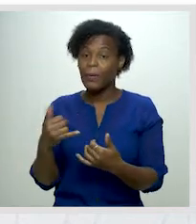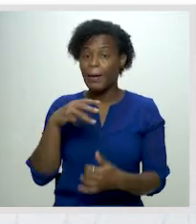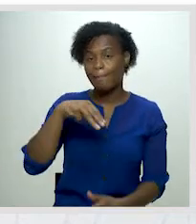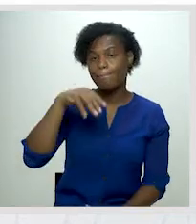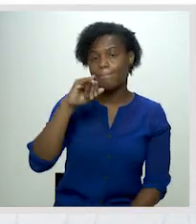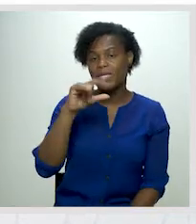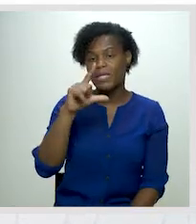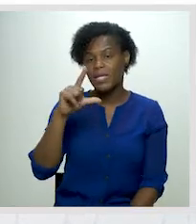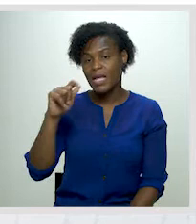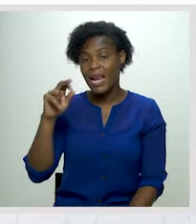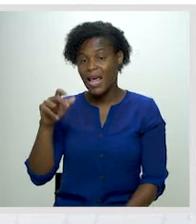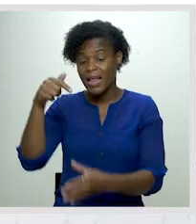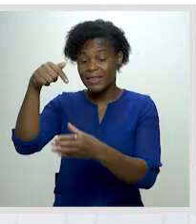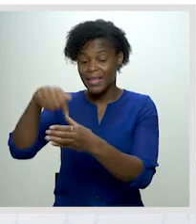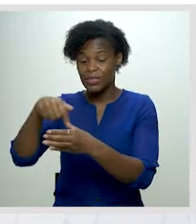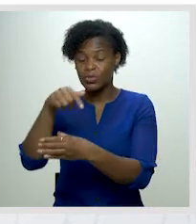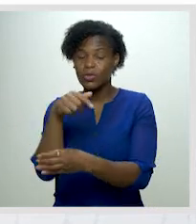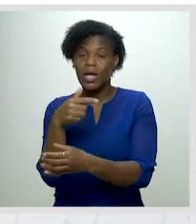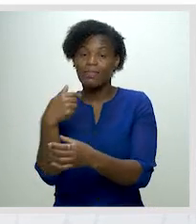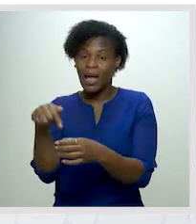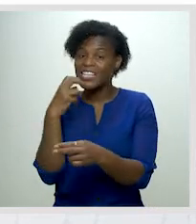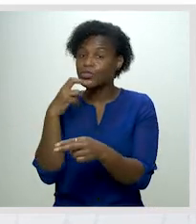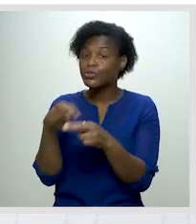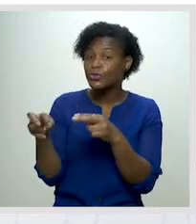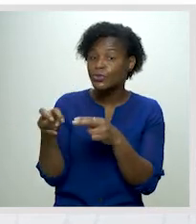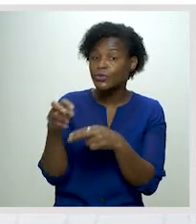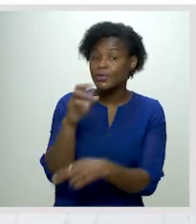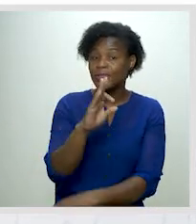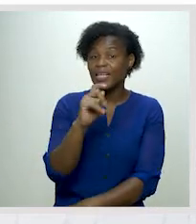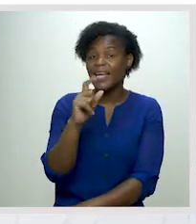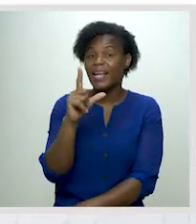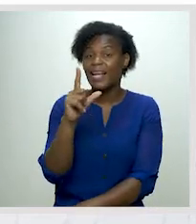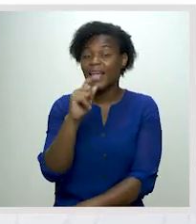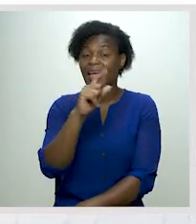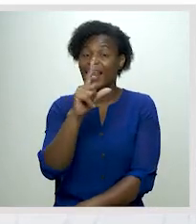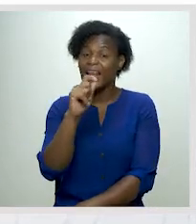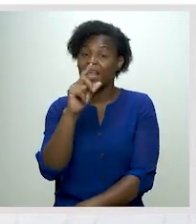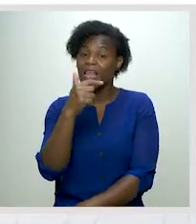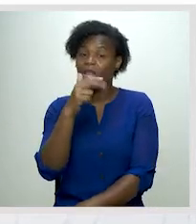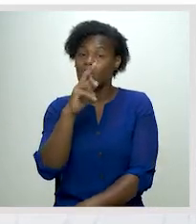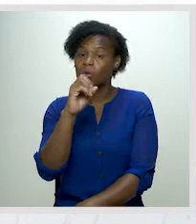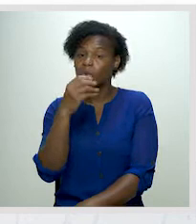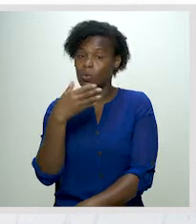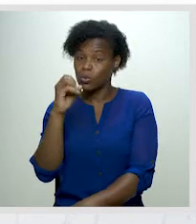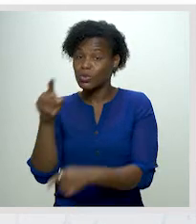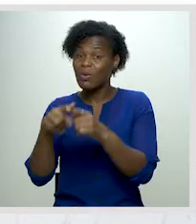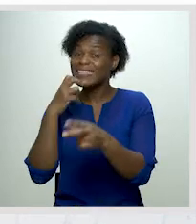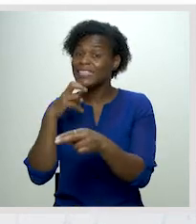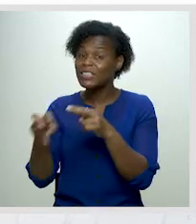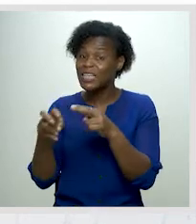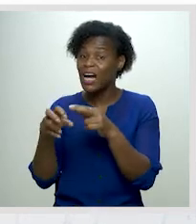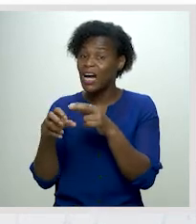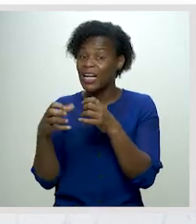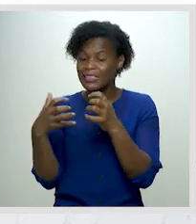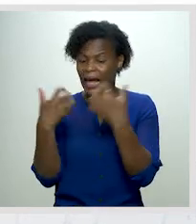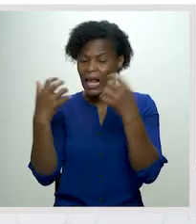Então, Miller introduziu o quê? Os eletrodos. Os eletrodos faziam faísca. O